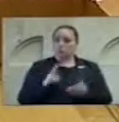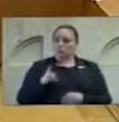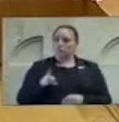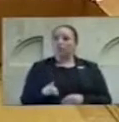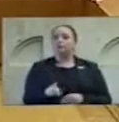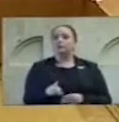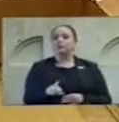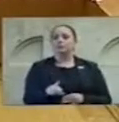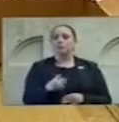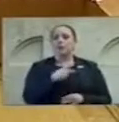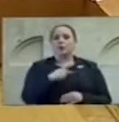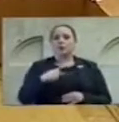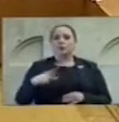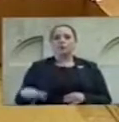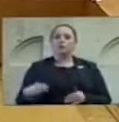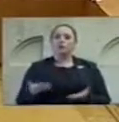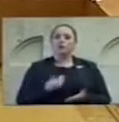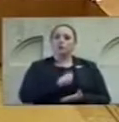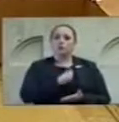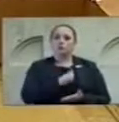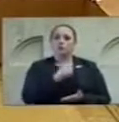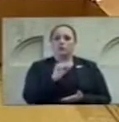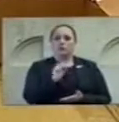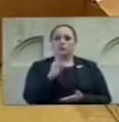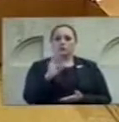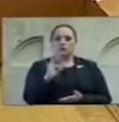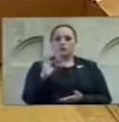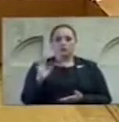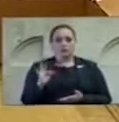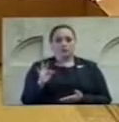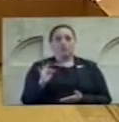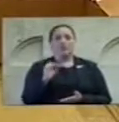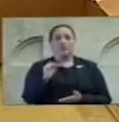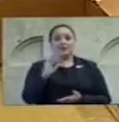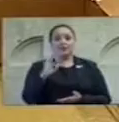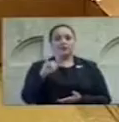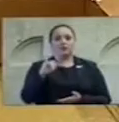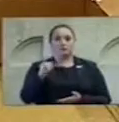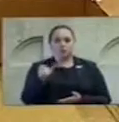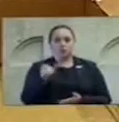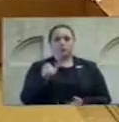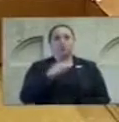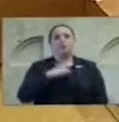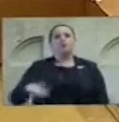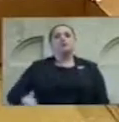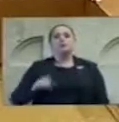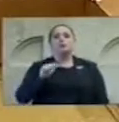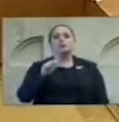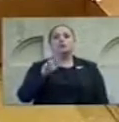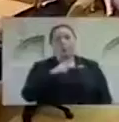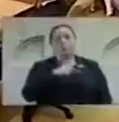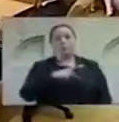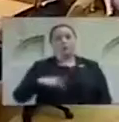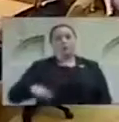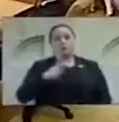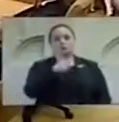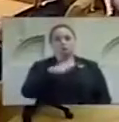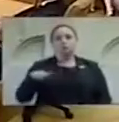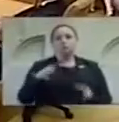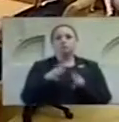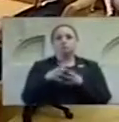o presidente da Câmara dos Deputados, Eduardo Cunha, e o presidente da Corte, ministro Ricardo Lewandowski. O